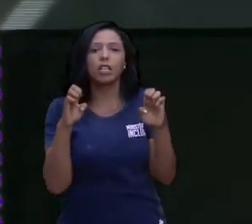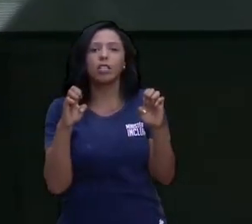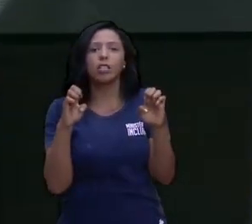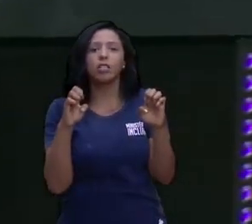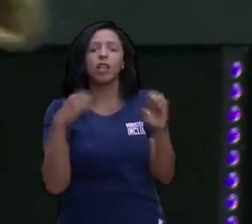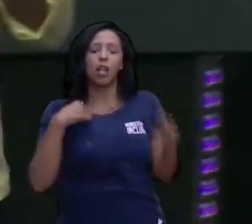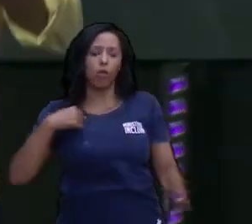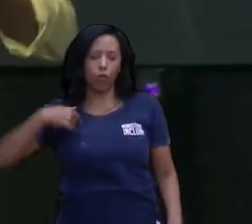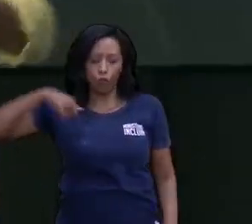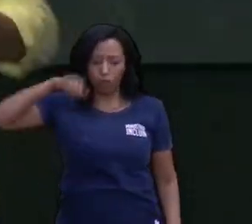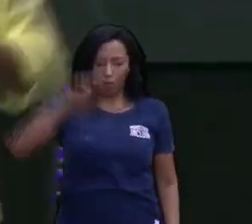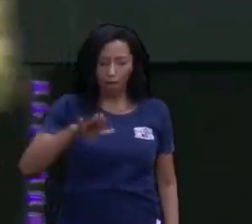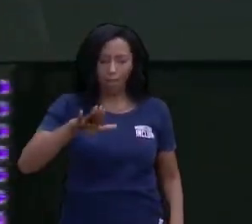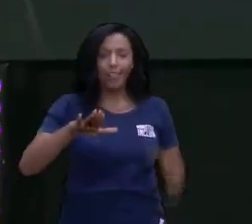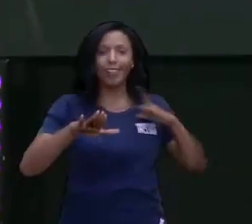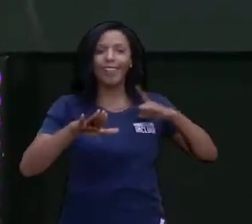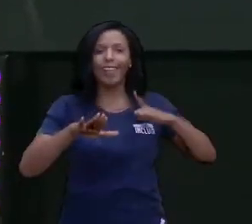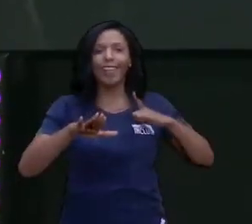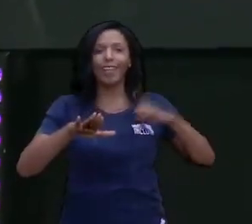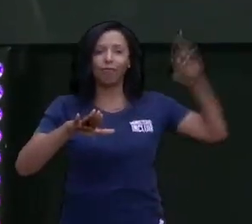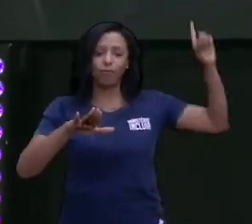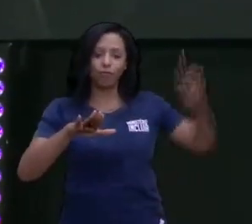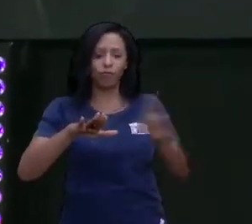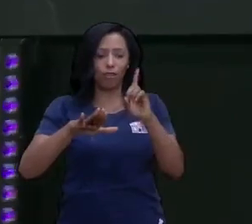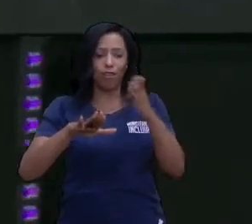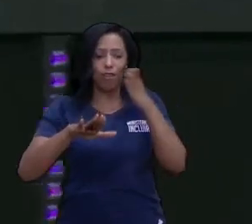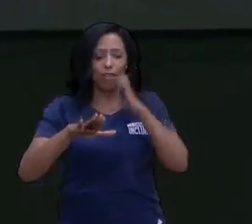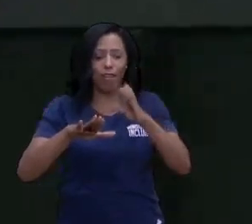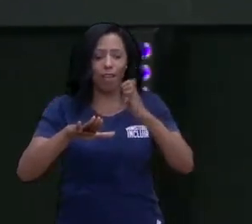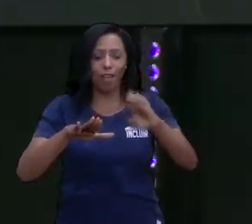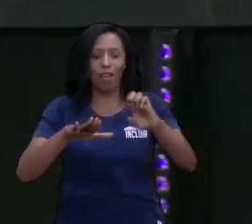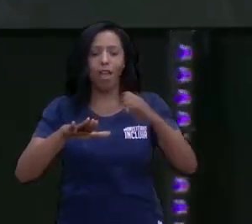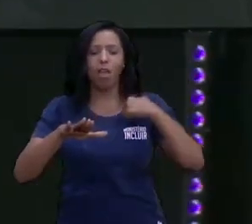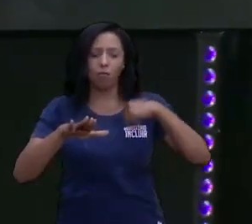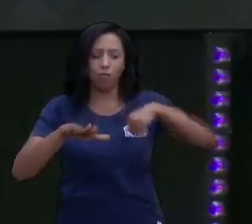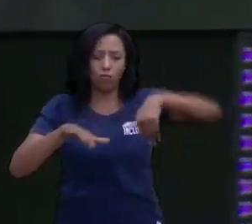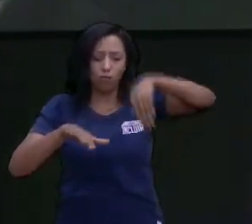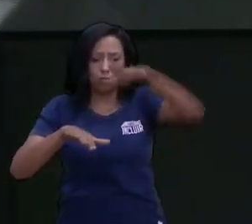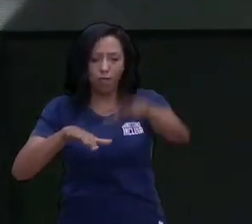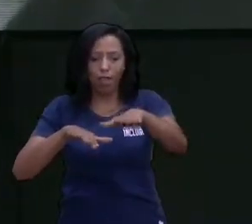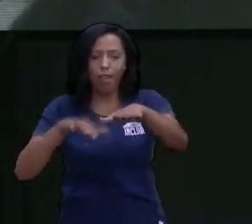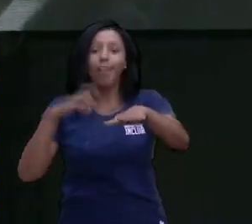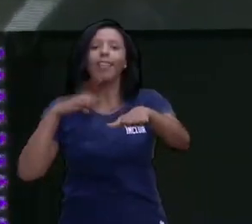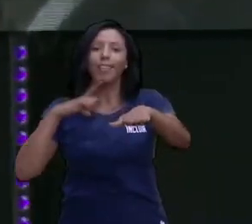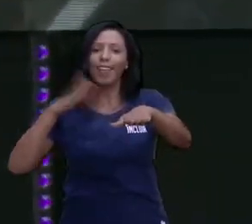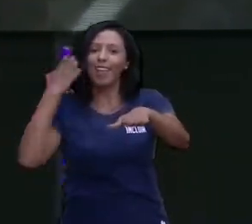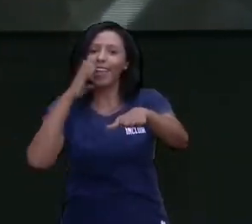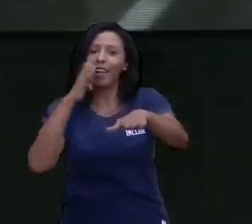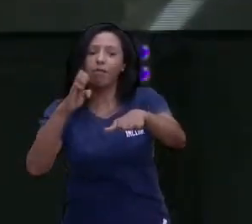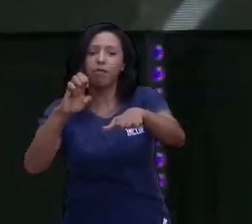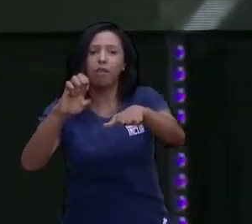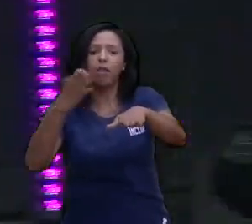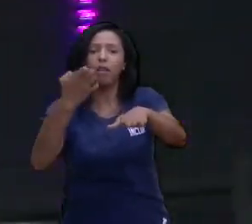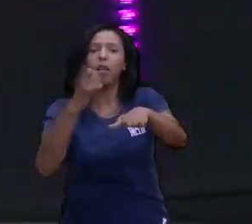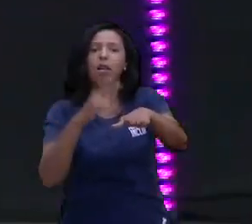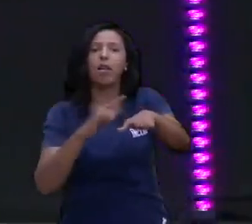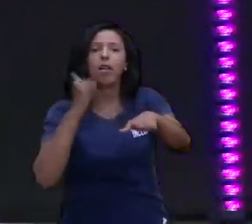evangelho Chegou aonde você vai você tem destreza para anunciar o evangelho você é um proclamador do Evangelho